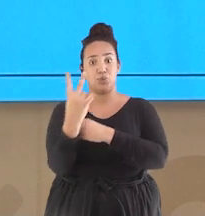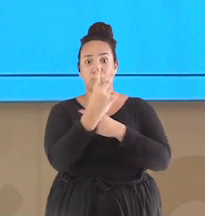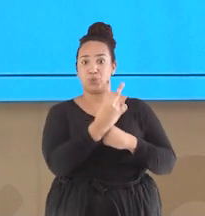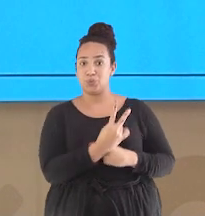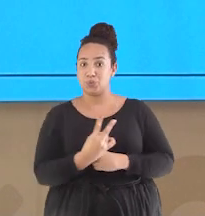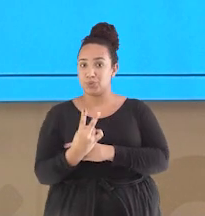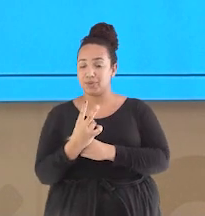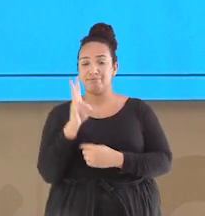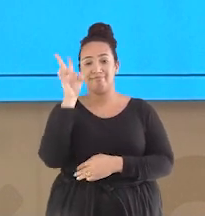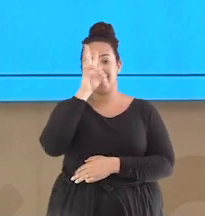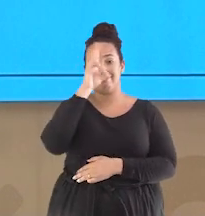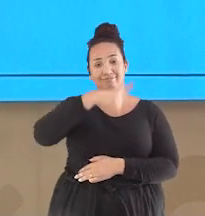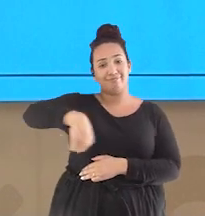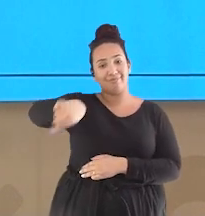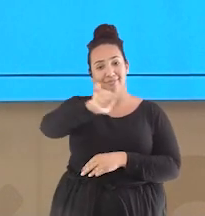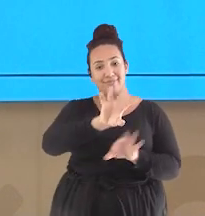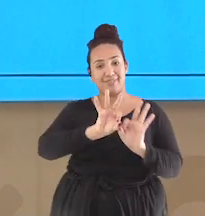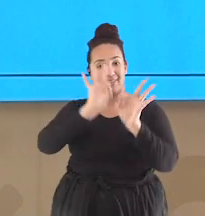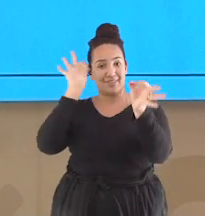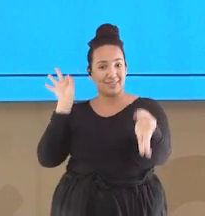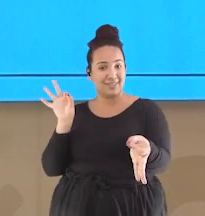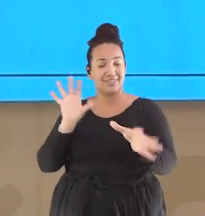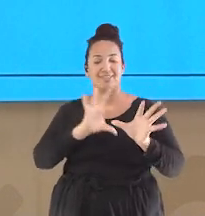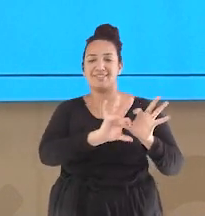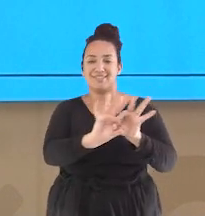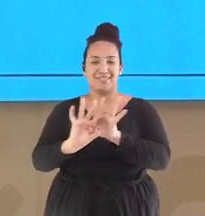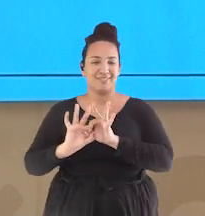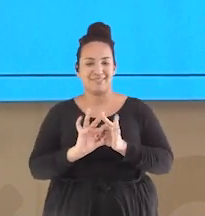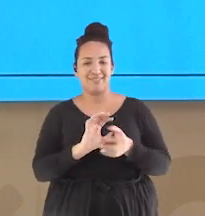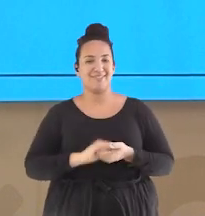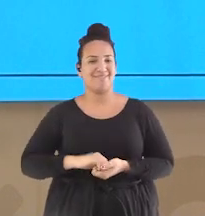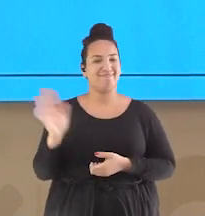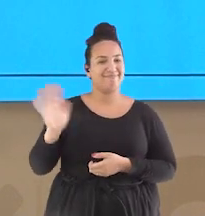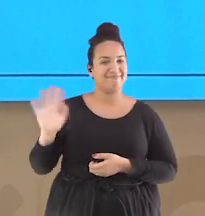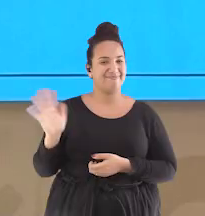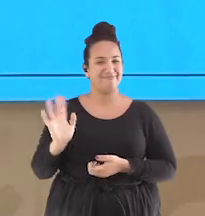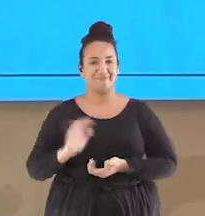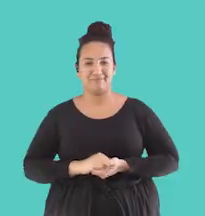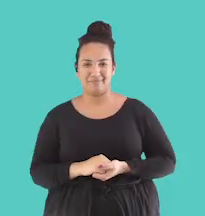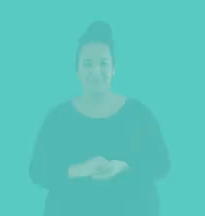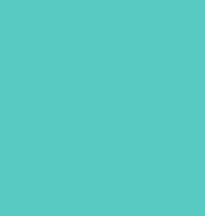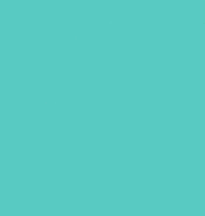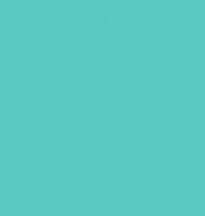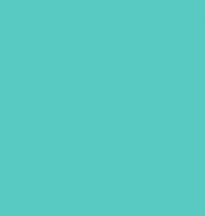bem e se cuidem. E não se esqueçam que mesmo distantes, estamos juntos. Tchau, tchau!